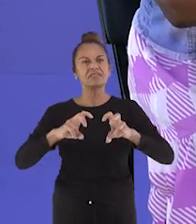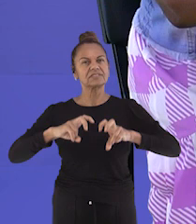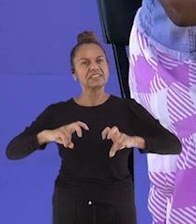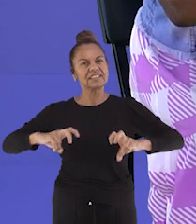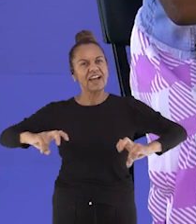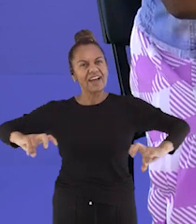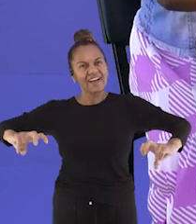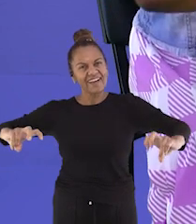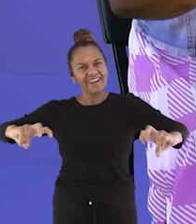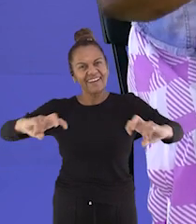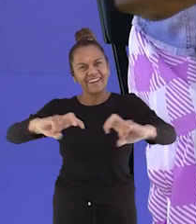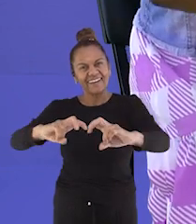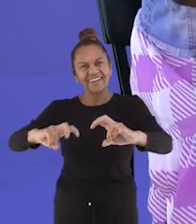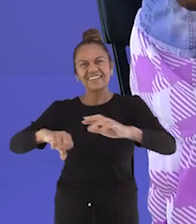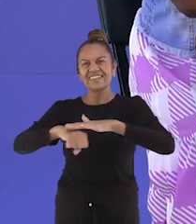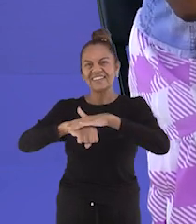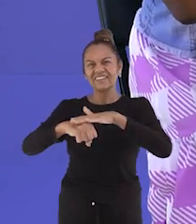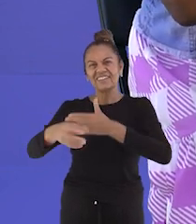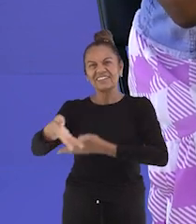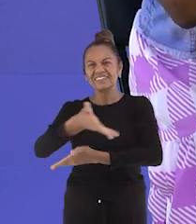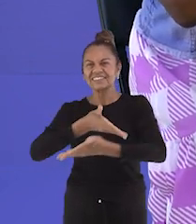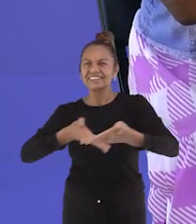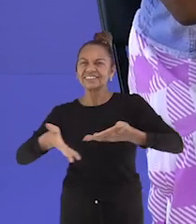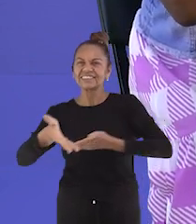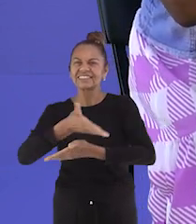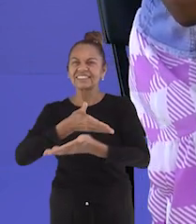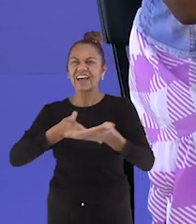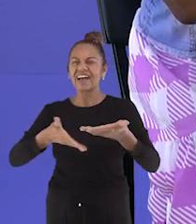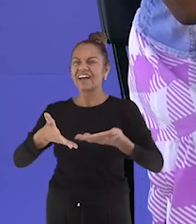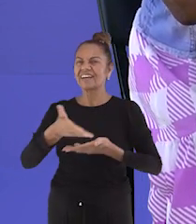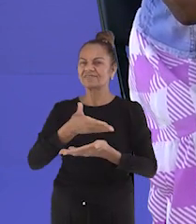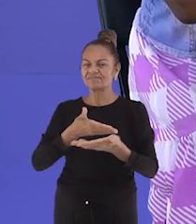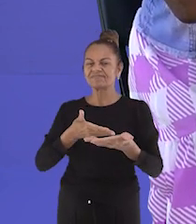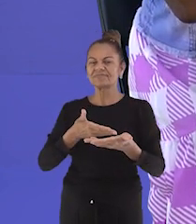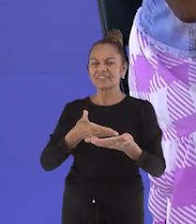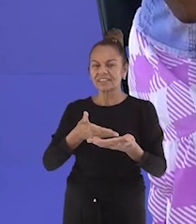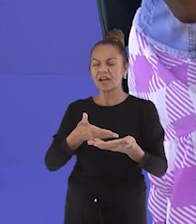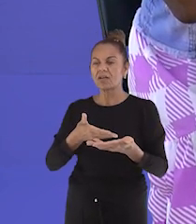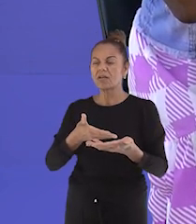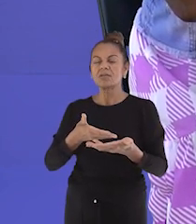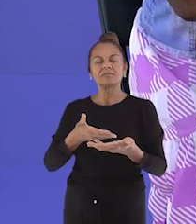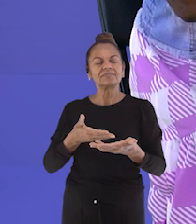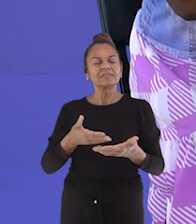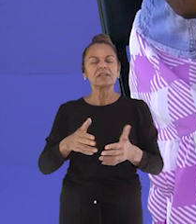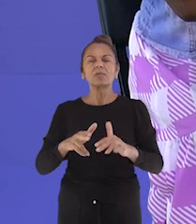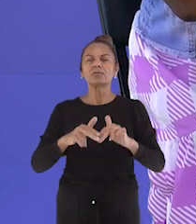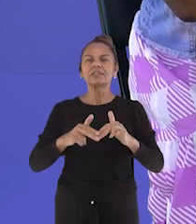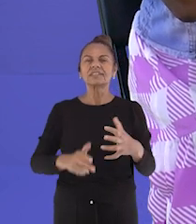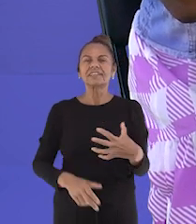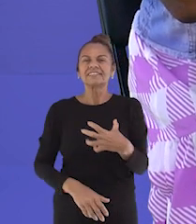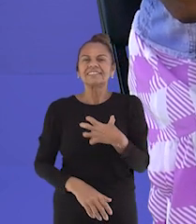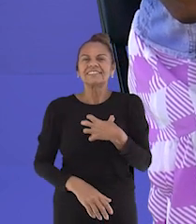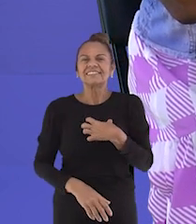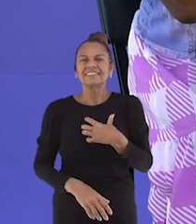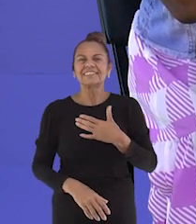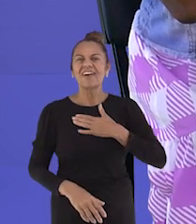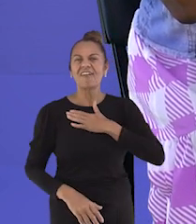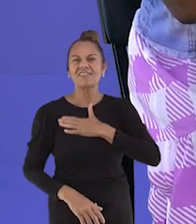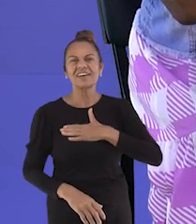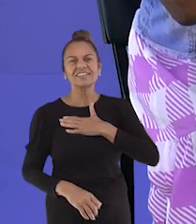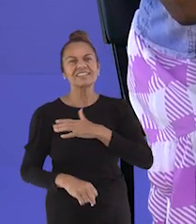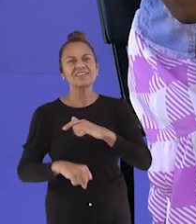Então, nós sentávamos numa roda de conversa e aí a gente ia dando seguimento. E aí, por isso que eles não sentiam o prazer de